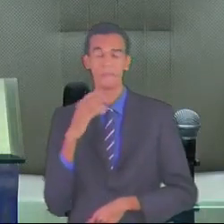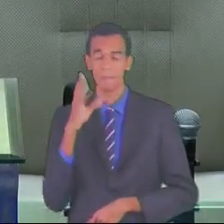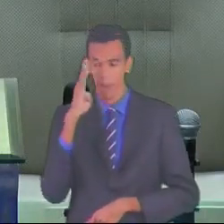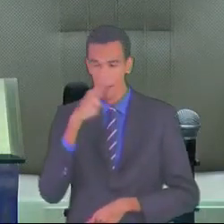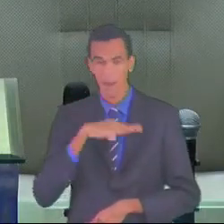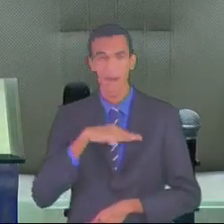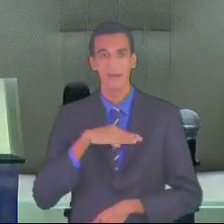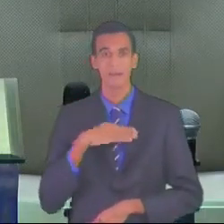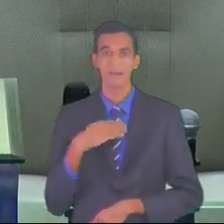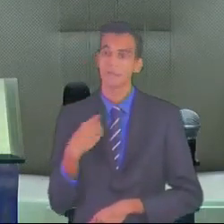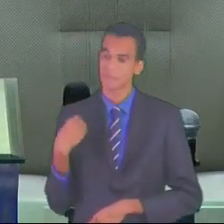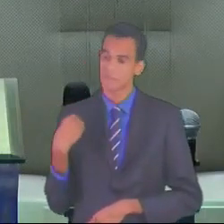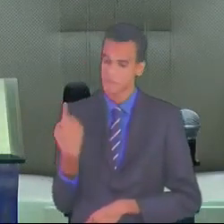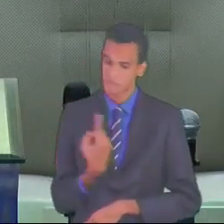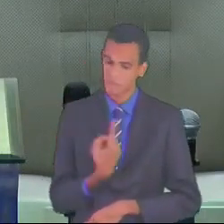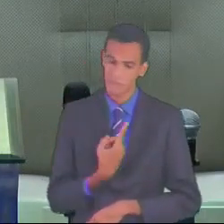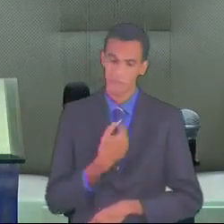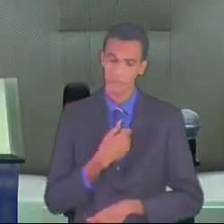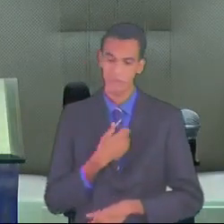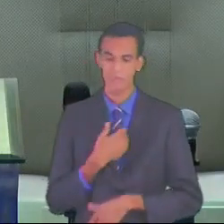que nos humilha.